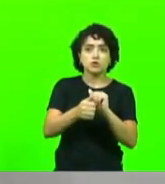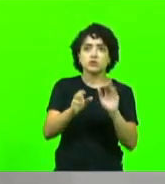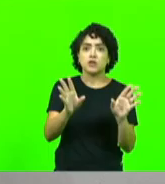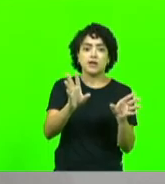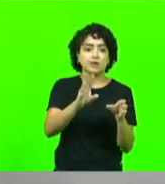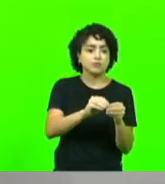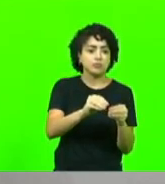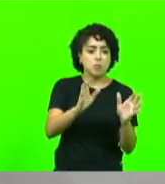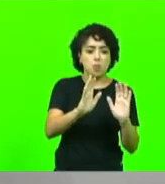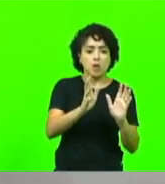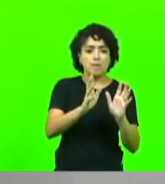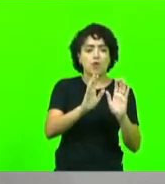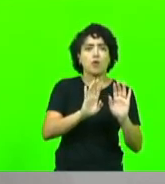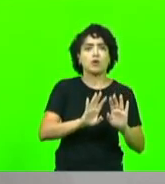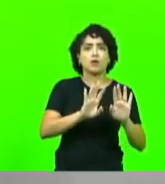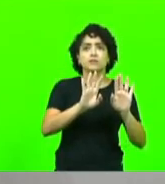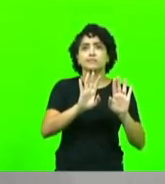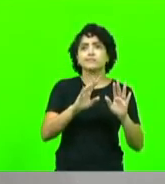bola, uma rede,